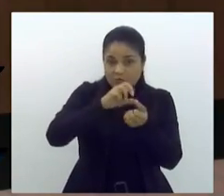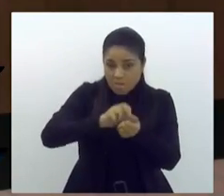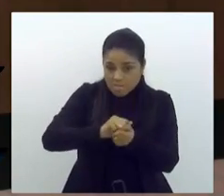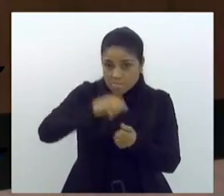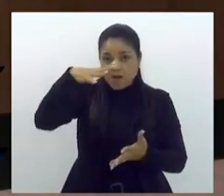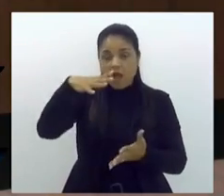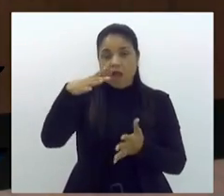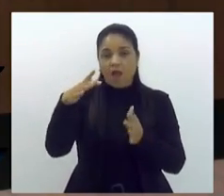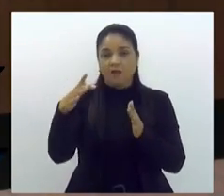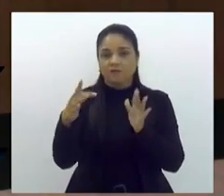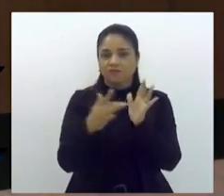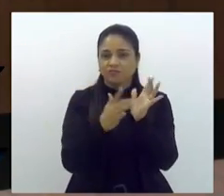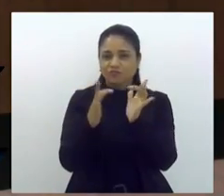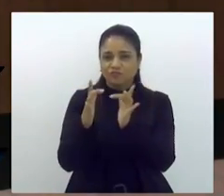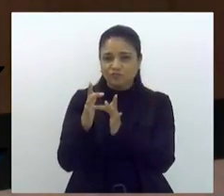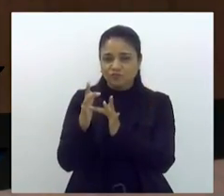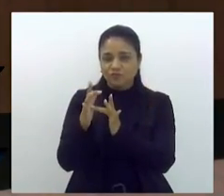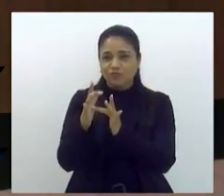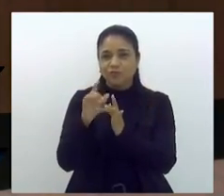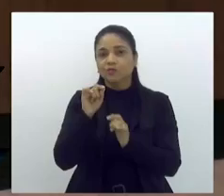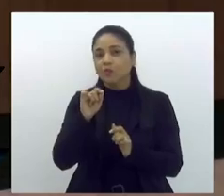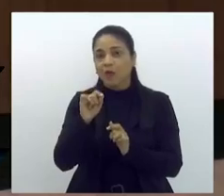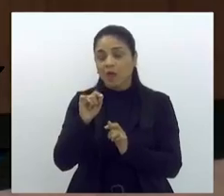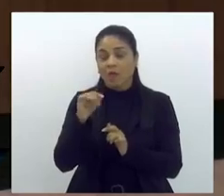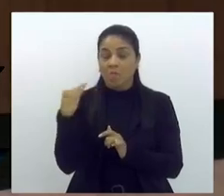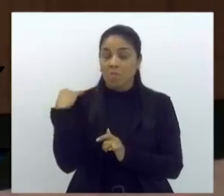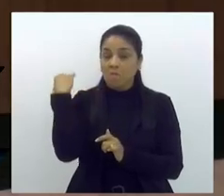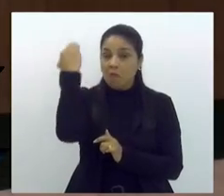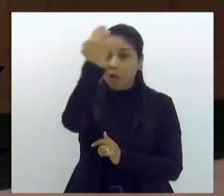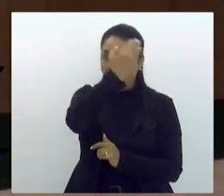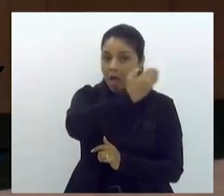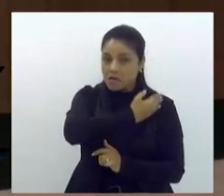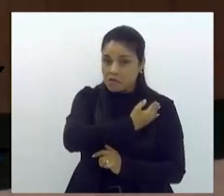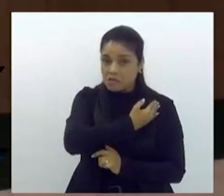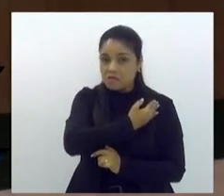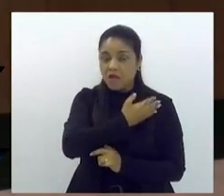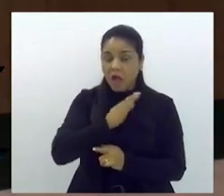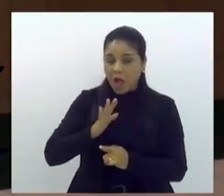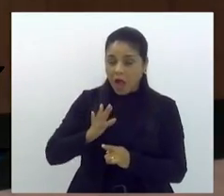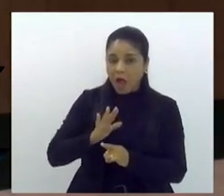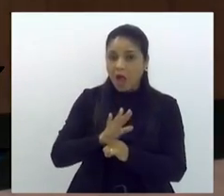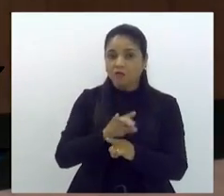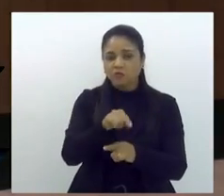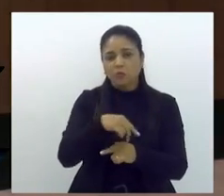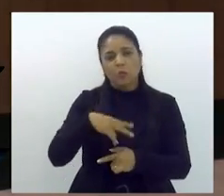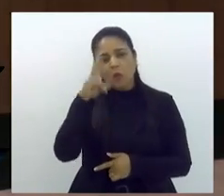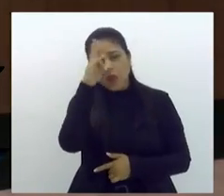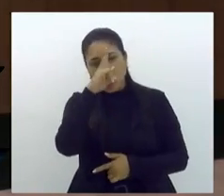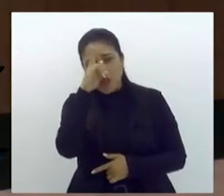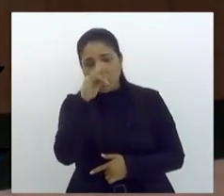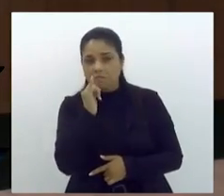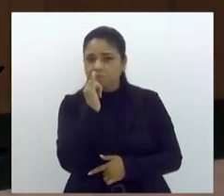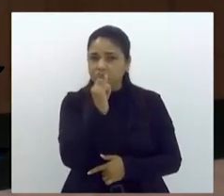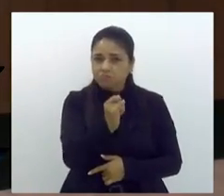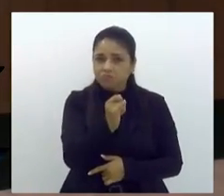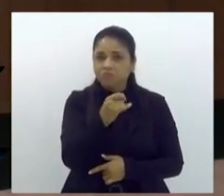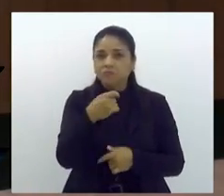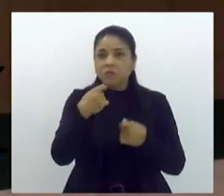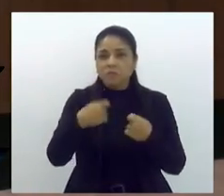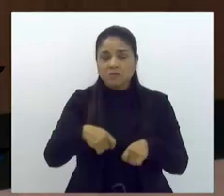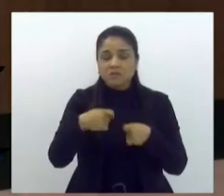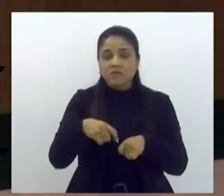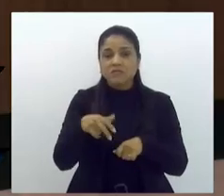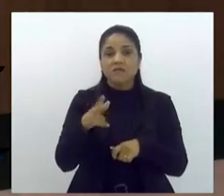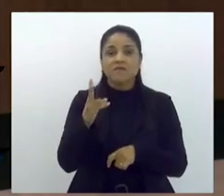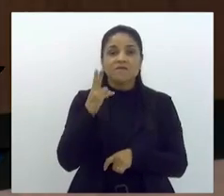no Evangelho é pela intervenção de Maria quando ela lembra seu filho que é preciso né repou o